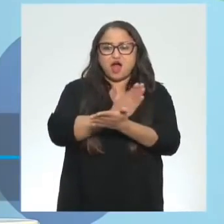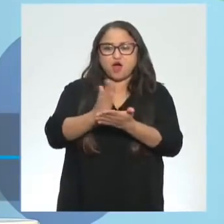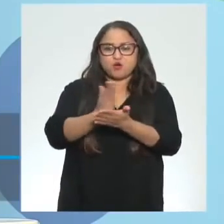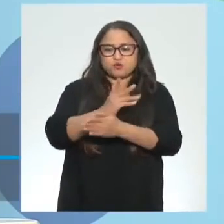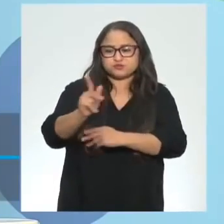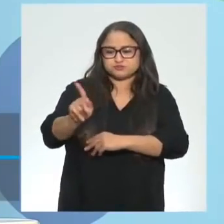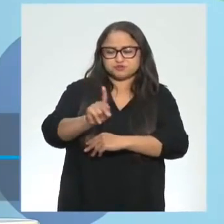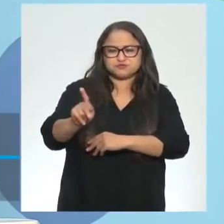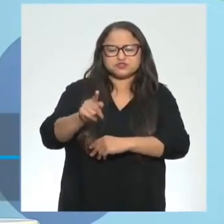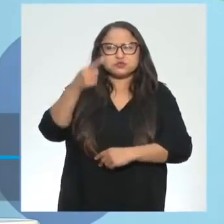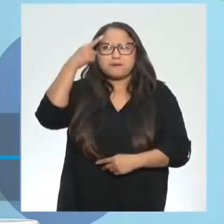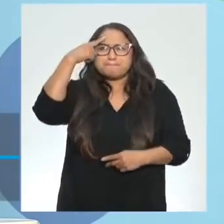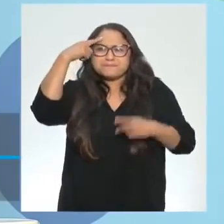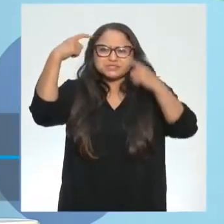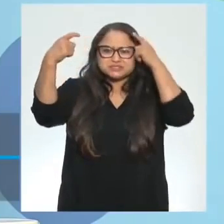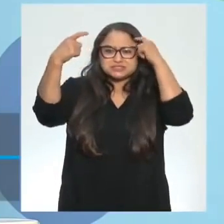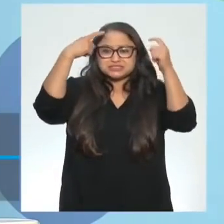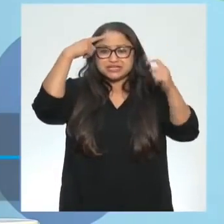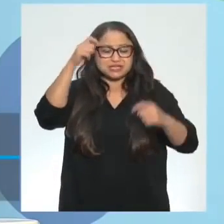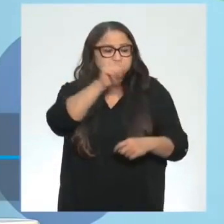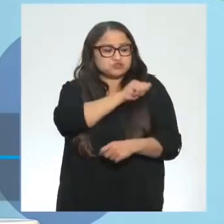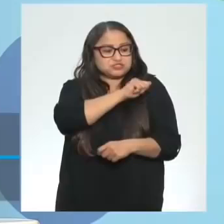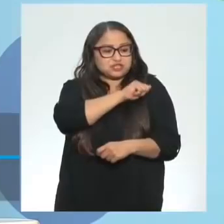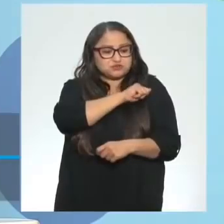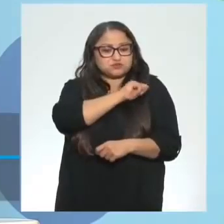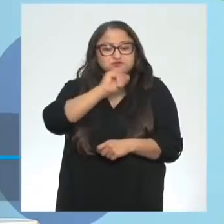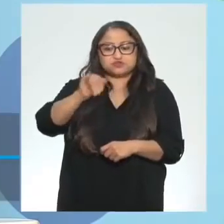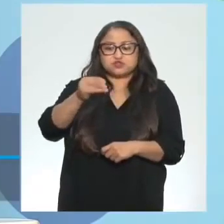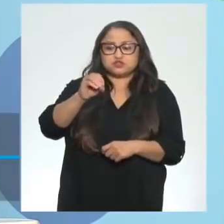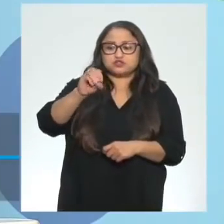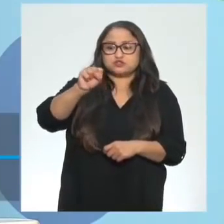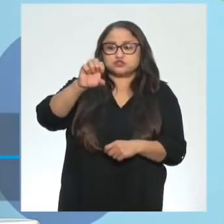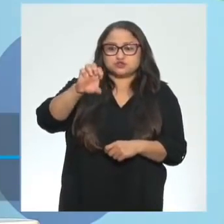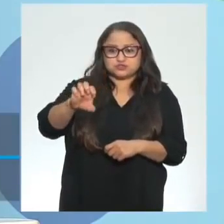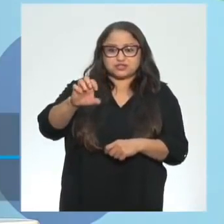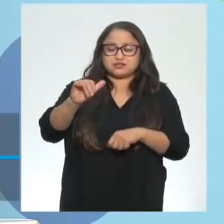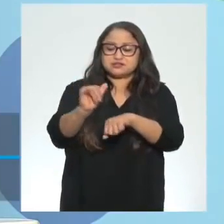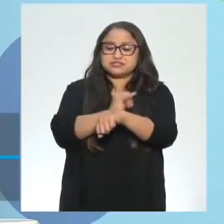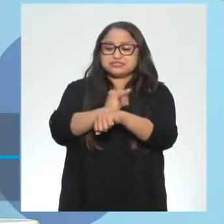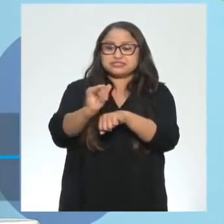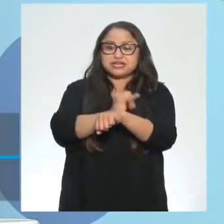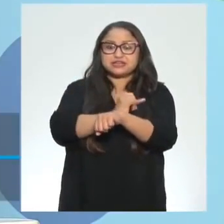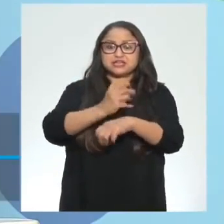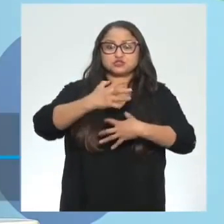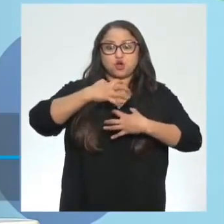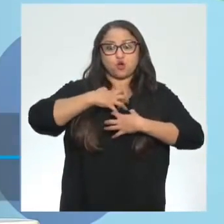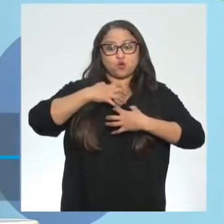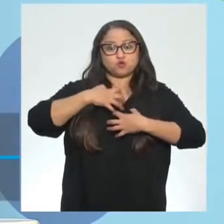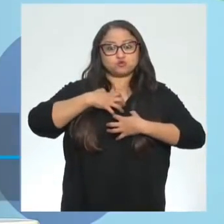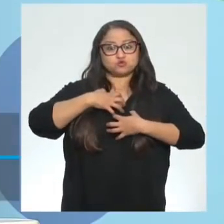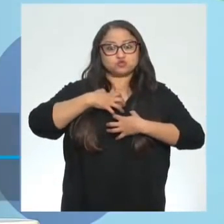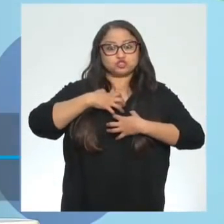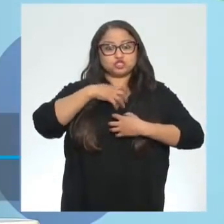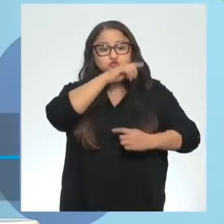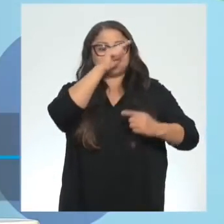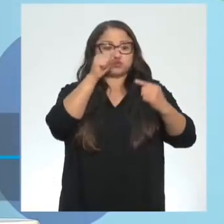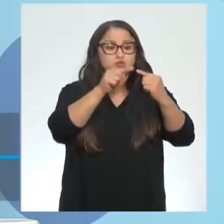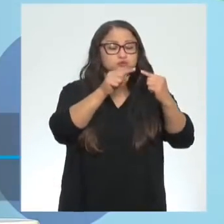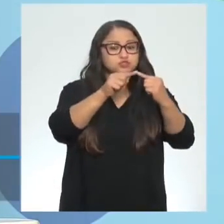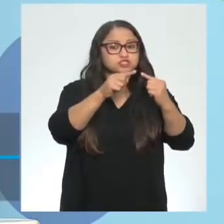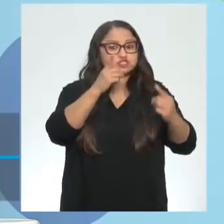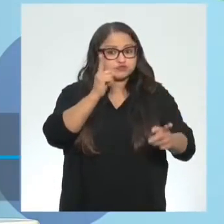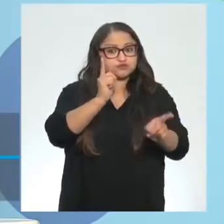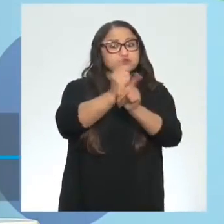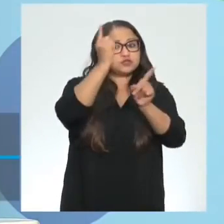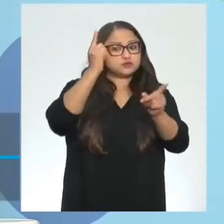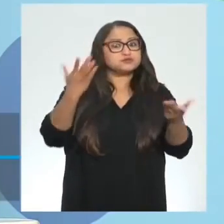as seguintes ideias dos estudantes. O José Maurício falou que estratégia é uma forma de traçar uma meta ou um projeto,